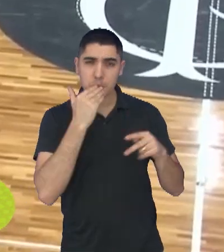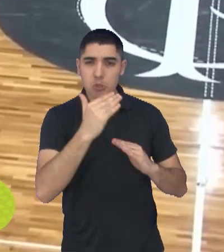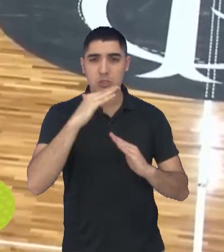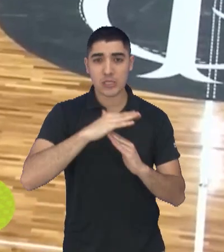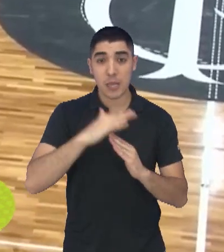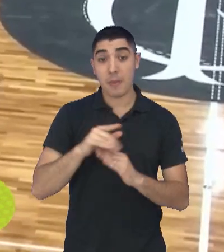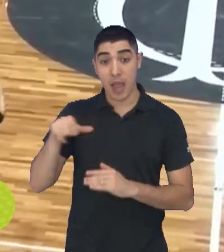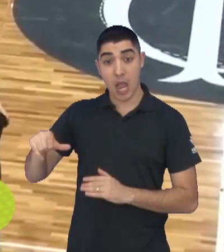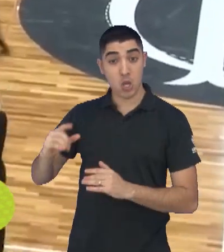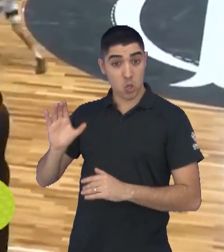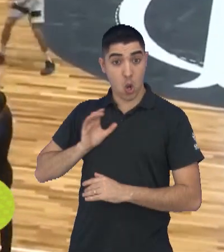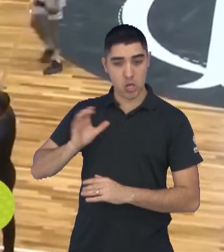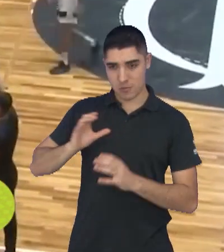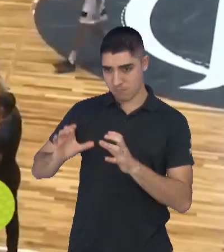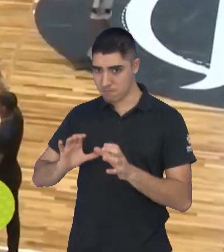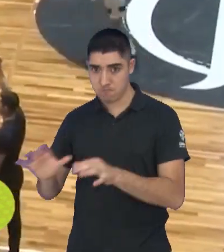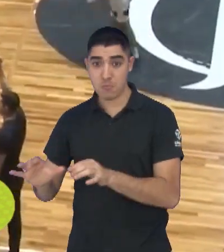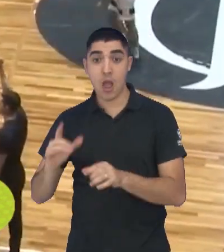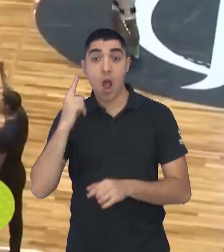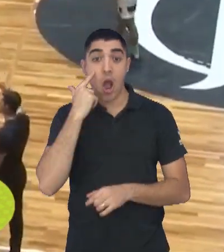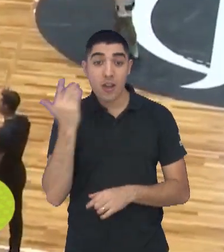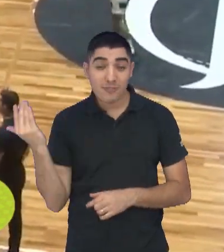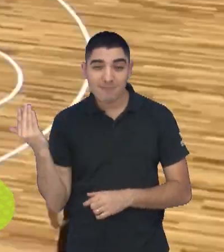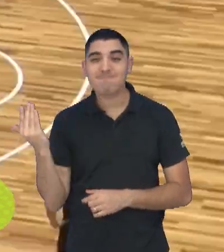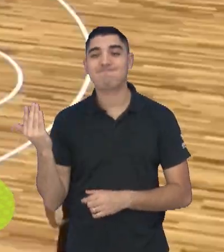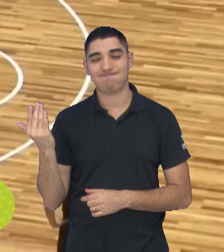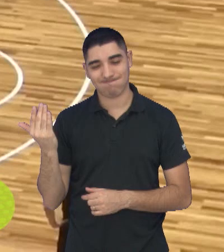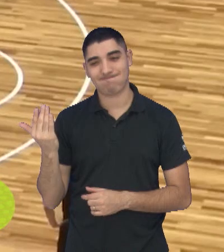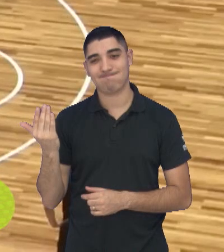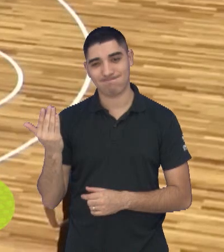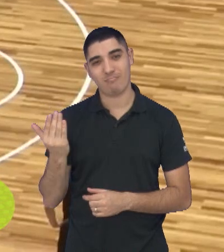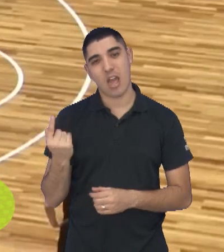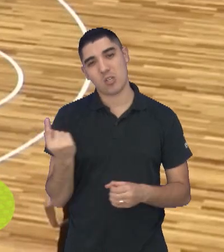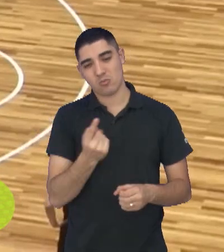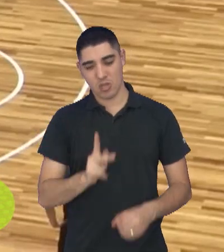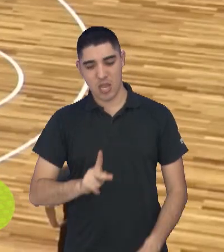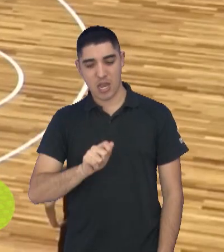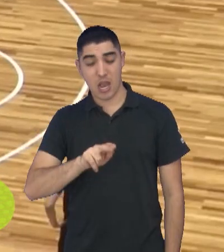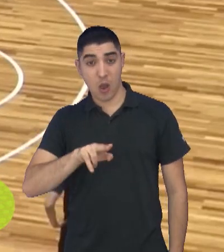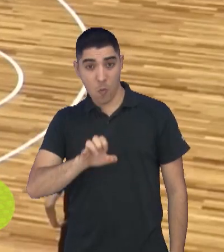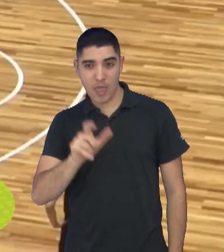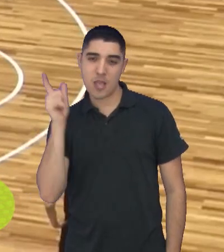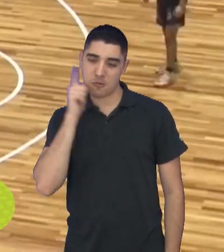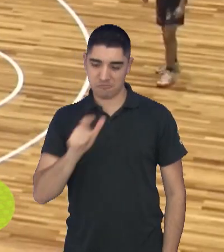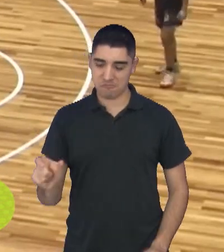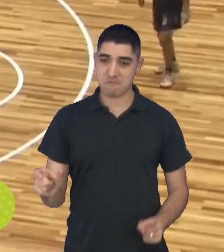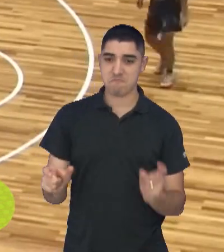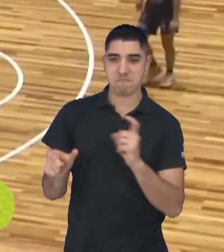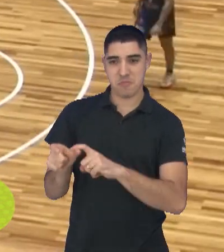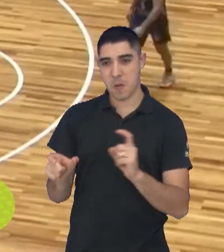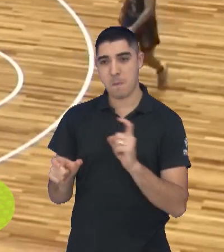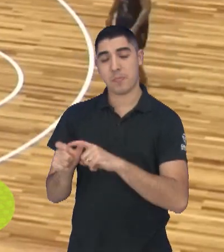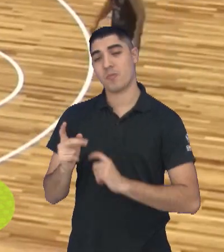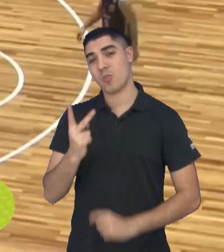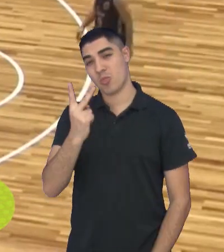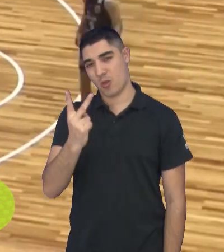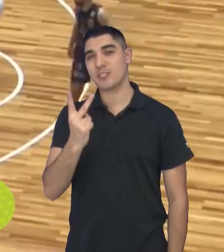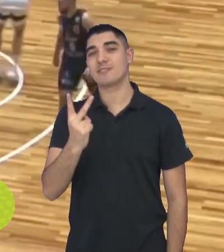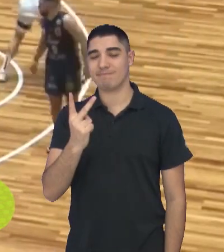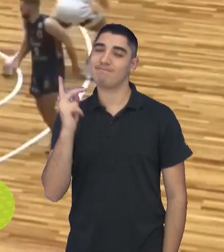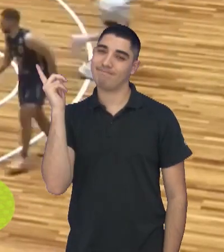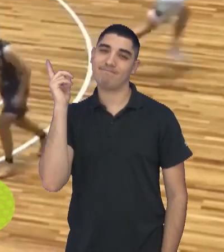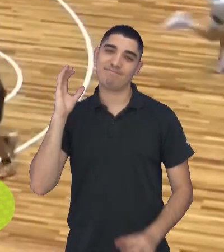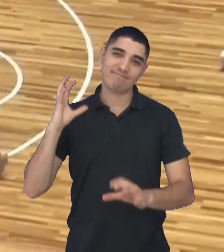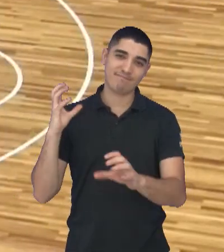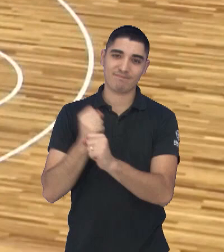lateral bola para o Corinthians. Cauê Borges sofreu a falta. O próprio Cauê converteu mais 2 lances livres para o Corinthians e deu